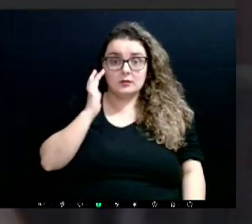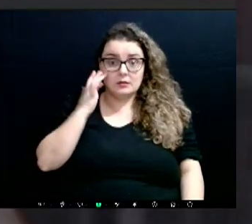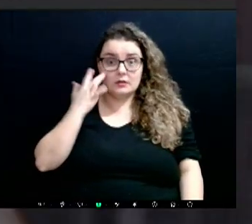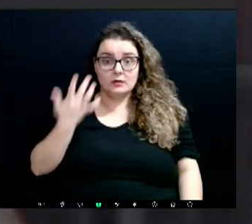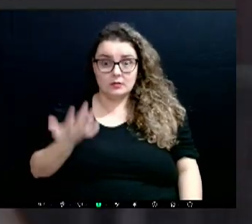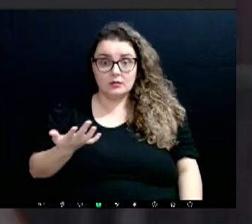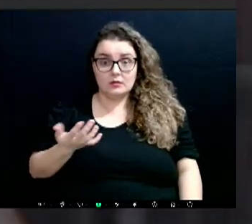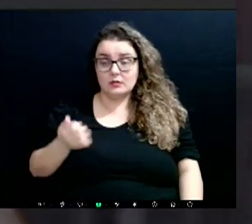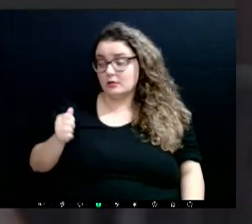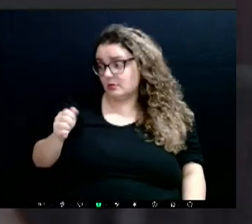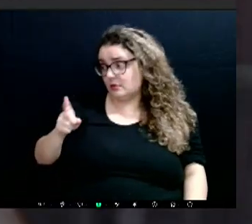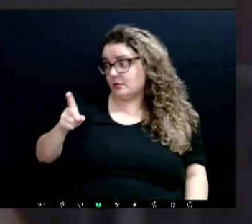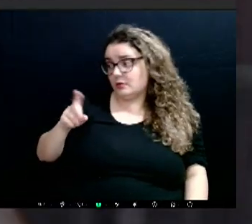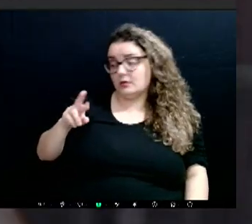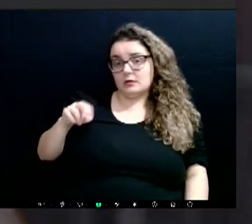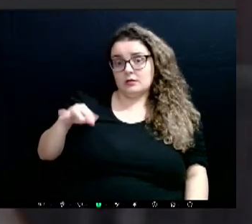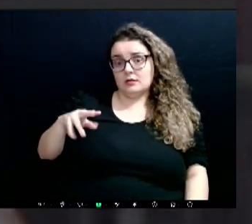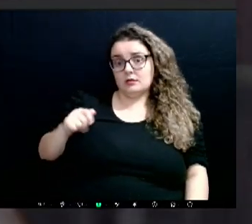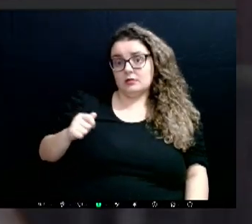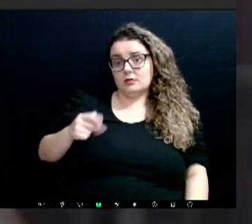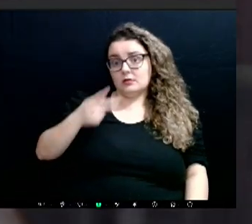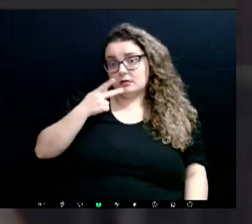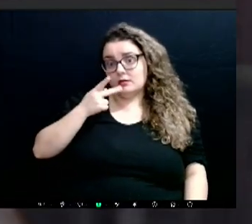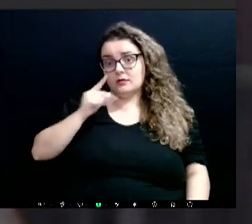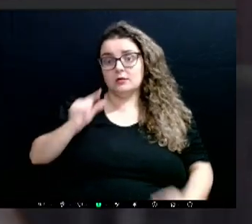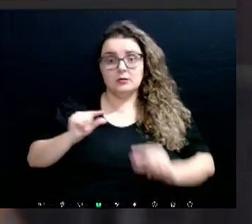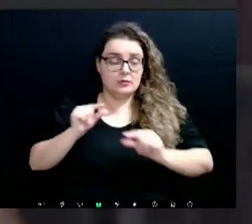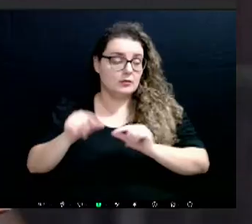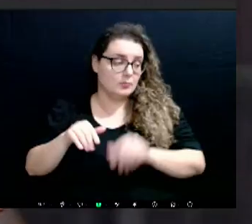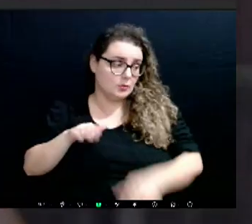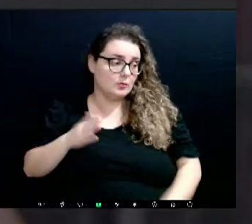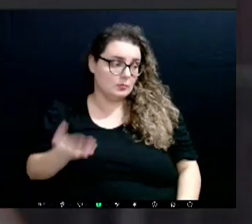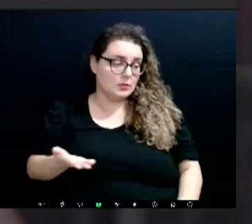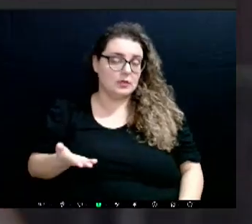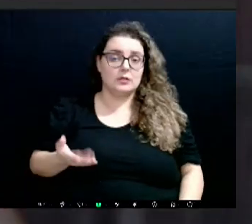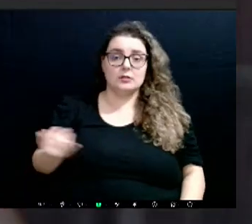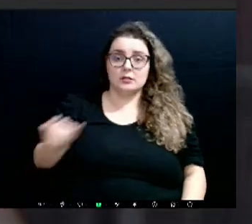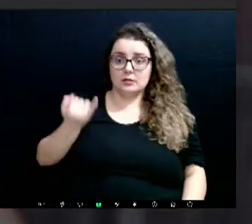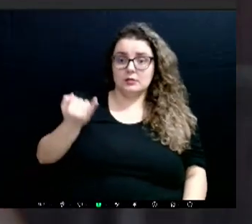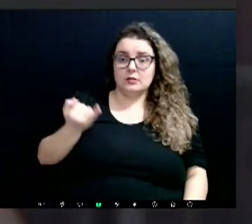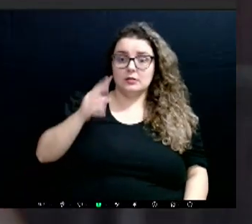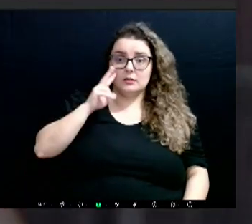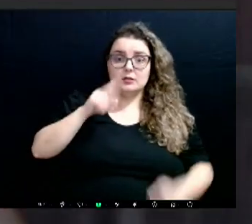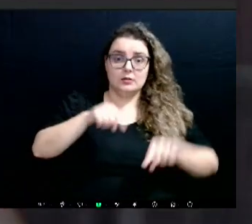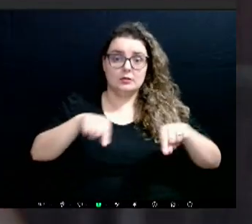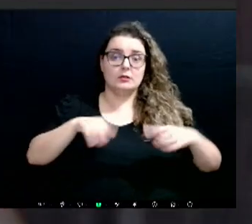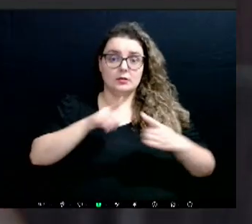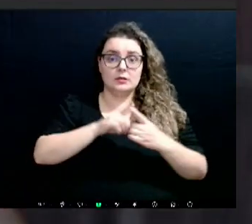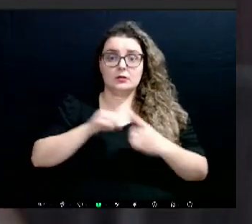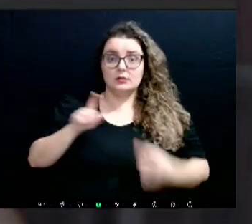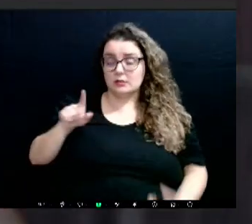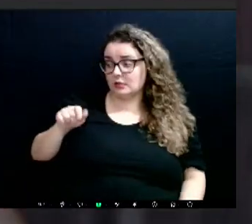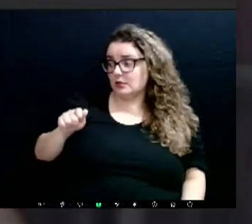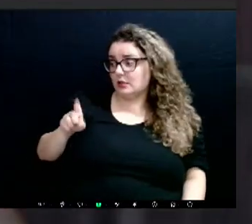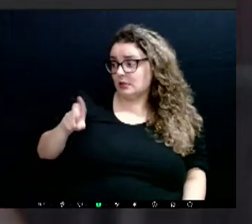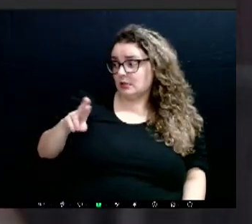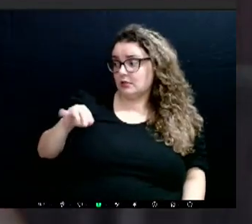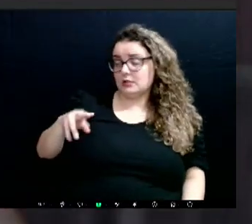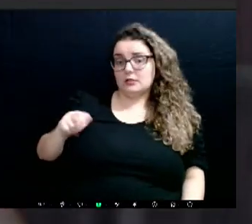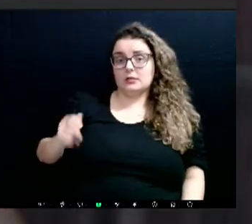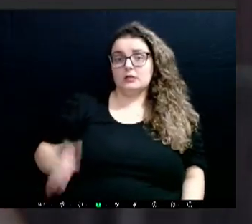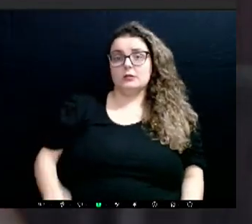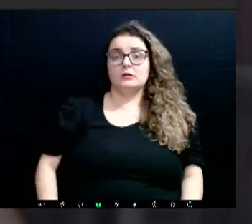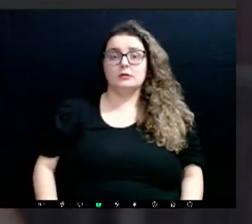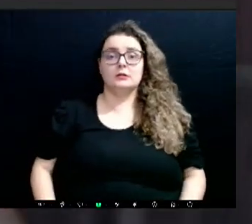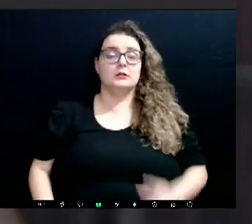depois até pode falar também, é muito importante, a gente vê na clínica isso, né, Adriana? Depois da